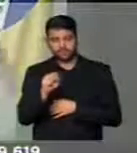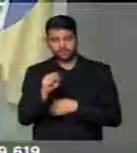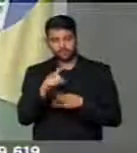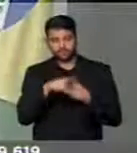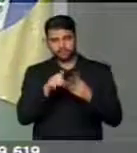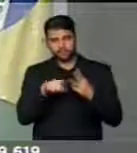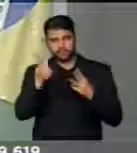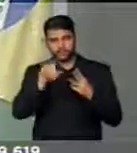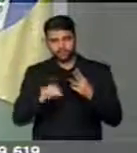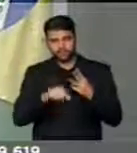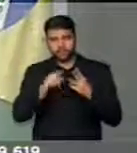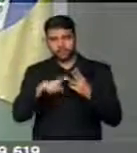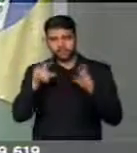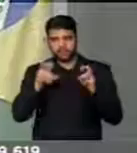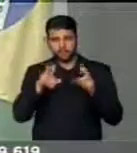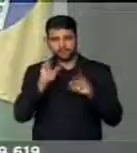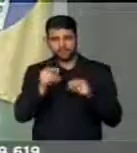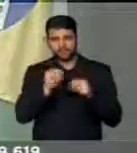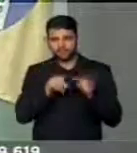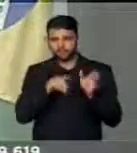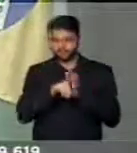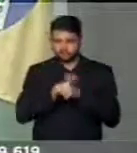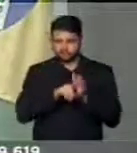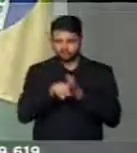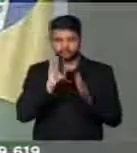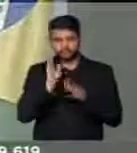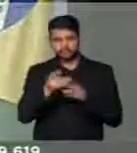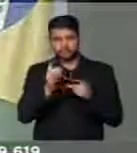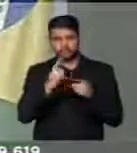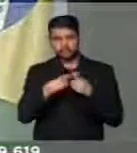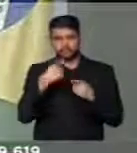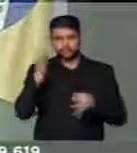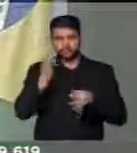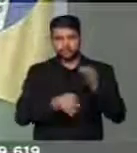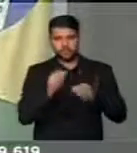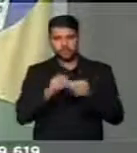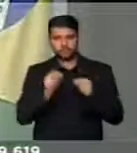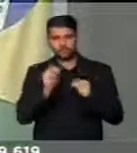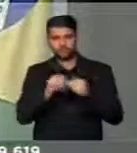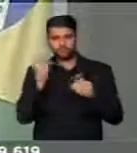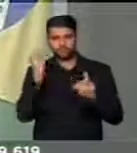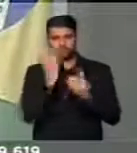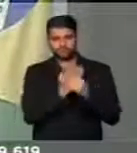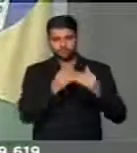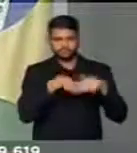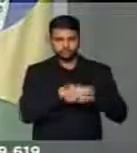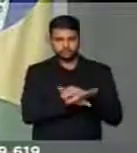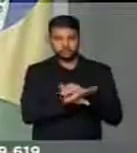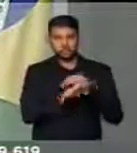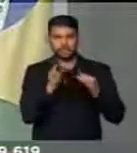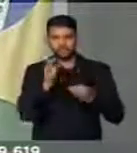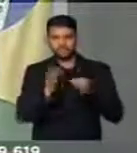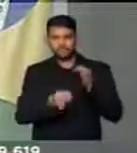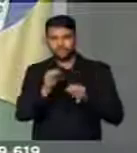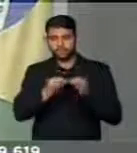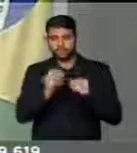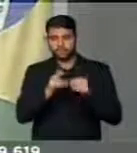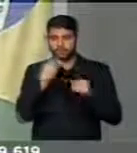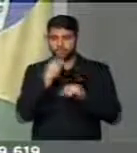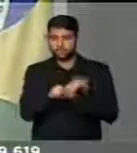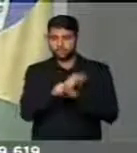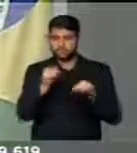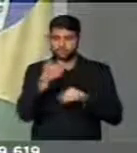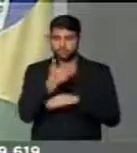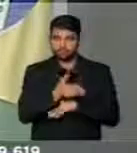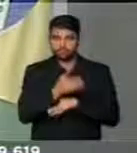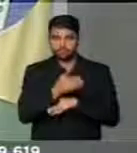3 vezes esse assunto já foi investigado, já foi julgado, já foi arquivado, e a justiça já se